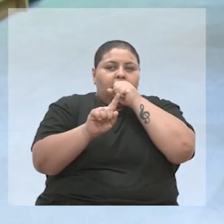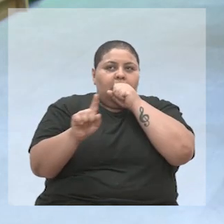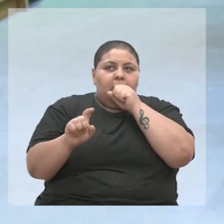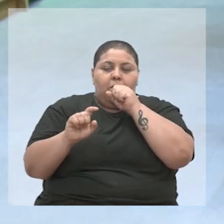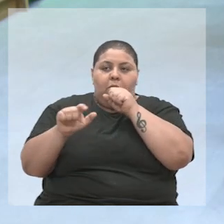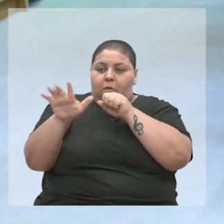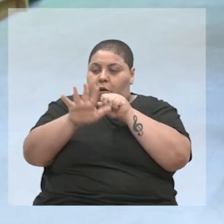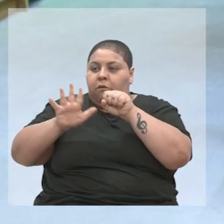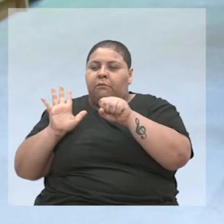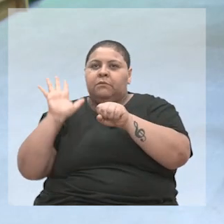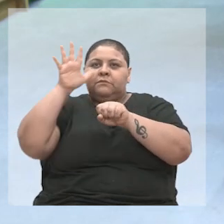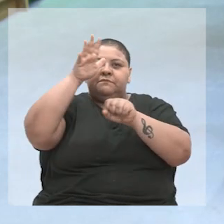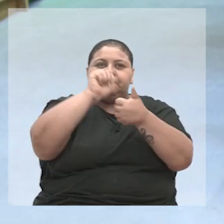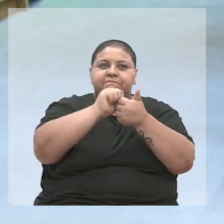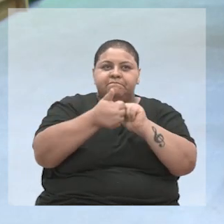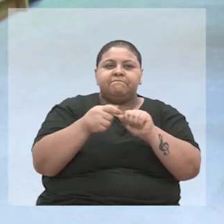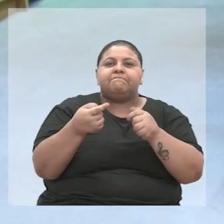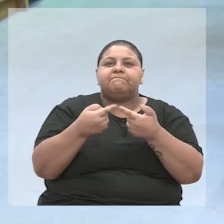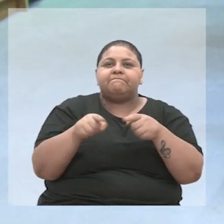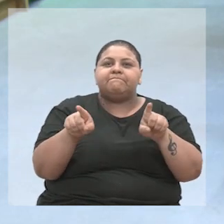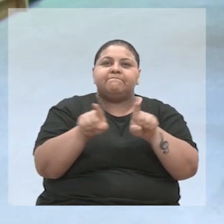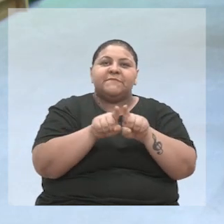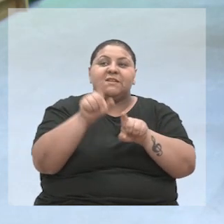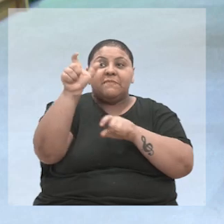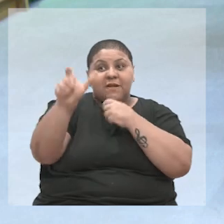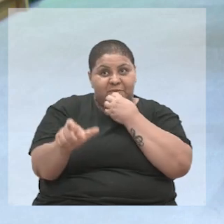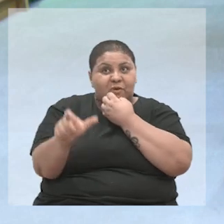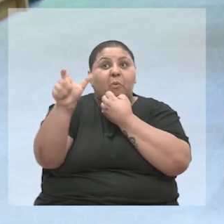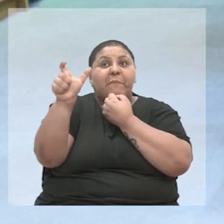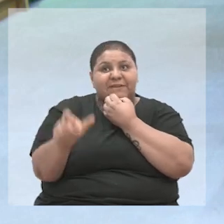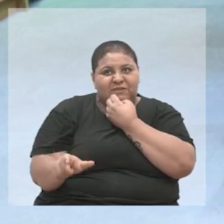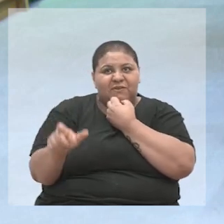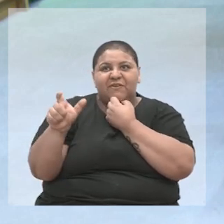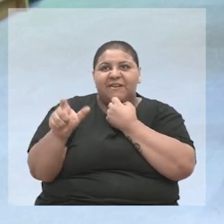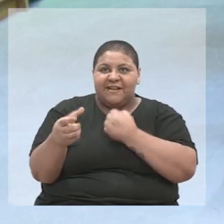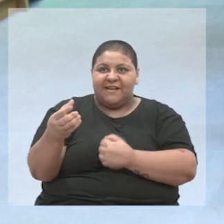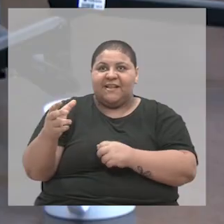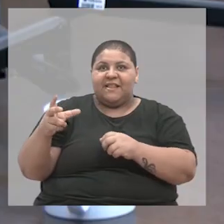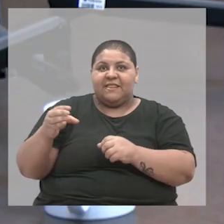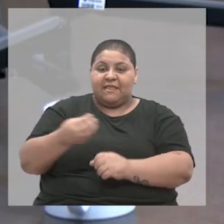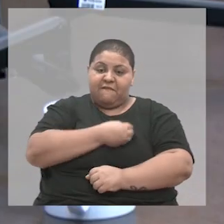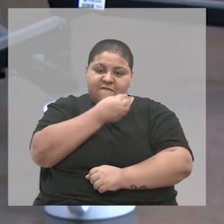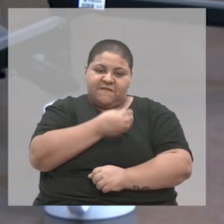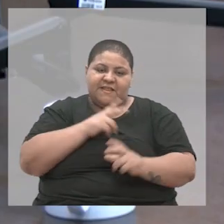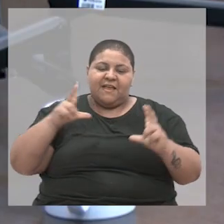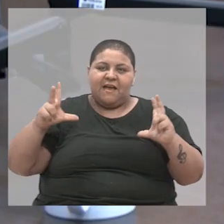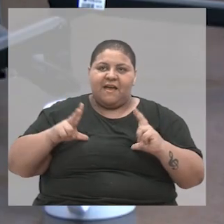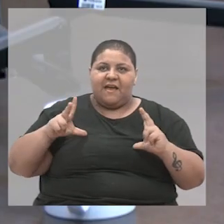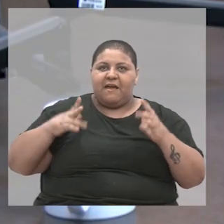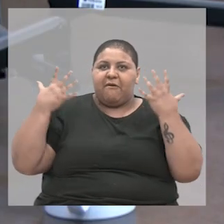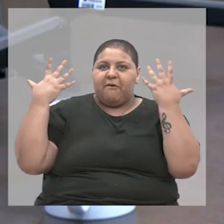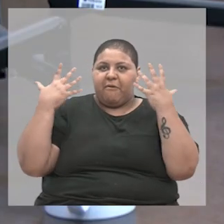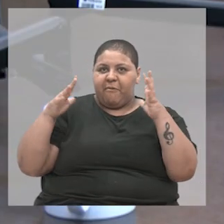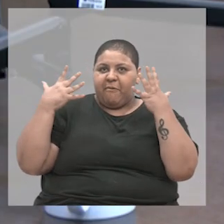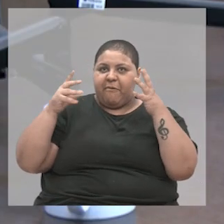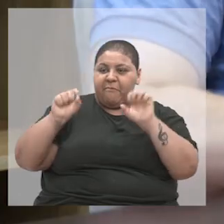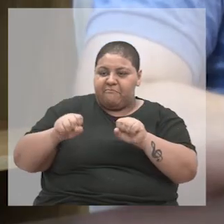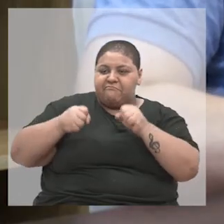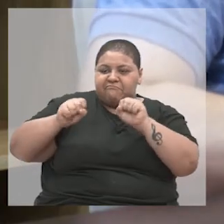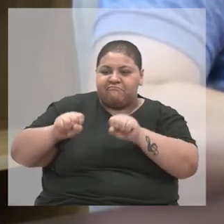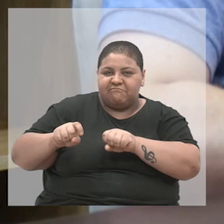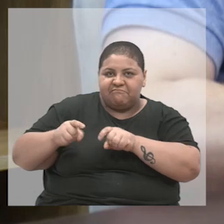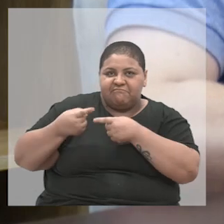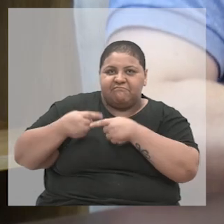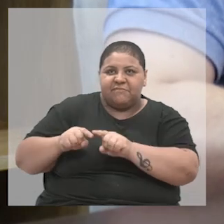não só no handebol, no esporte, mas também, né, como pessoa física, assim podemos dizer. E parabéns por encarar